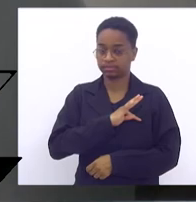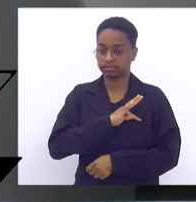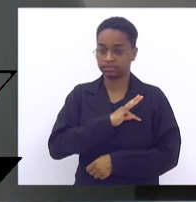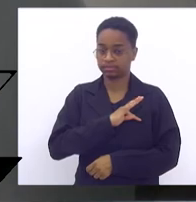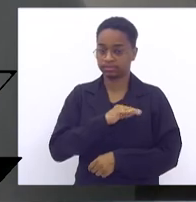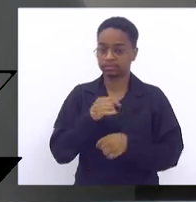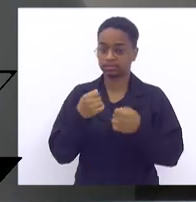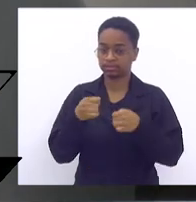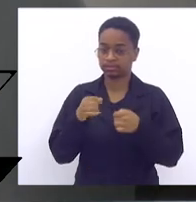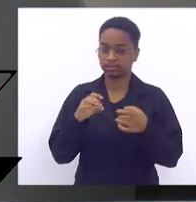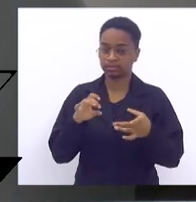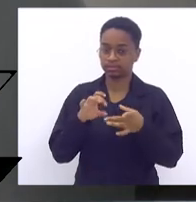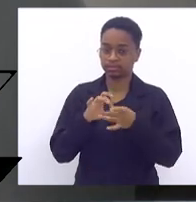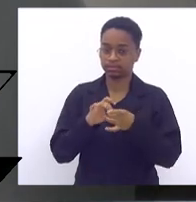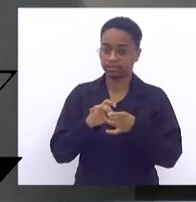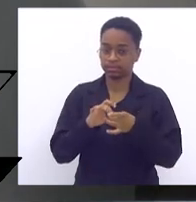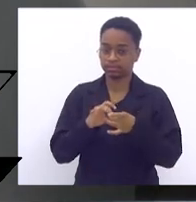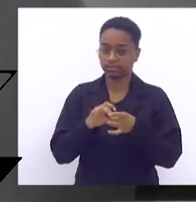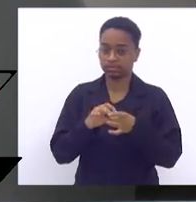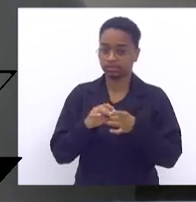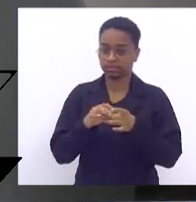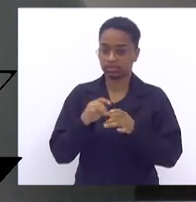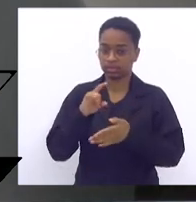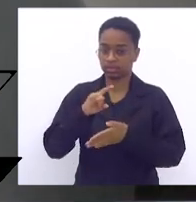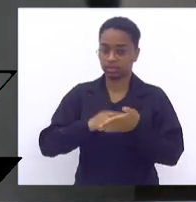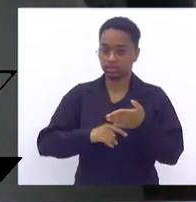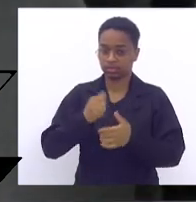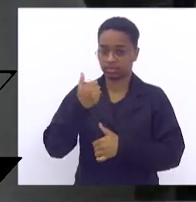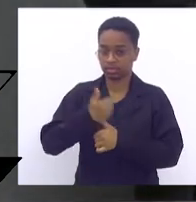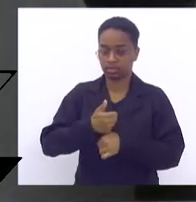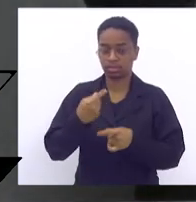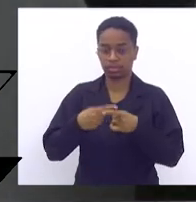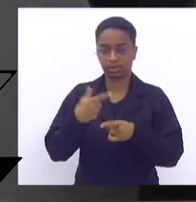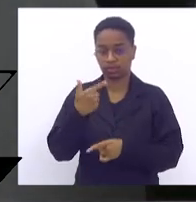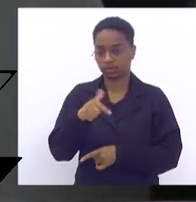do futuro substitutivo, porque também não está aqui.